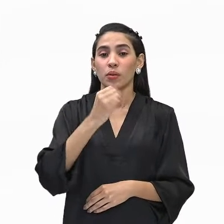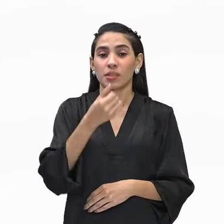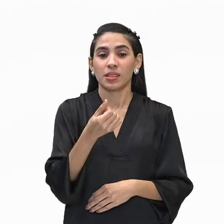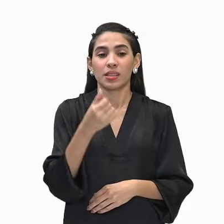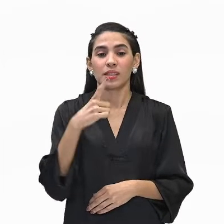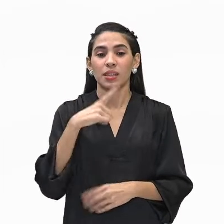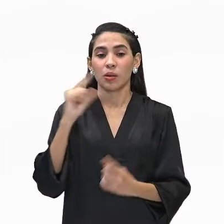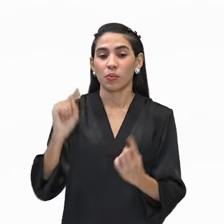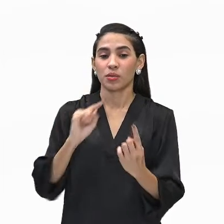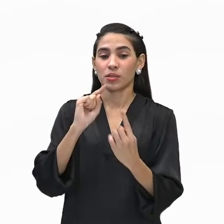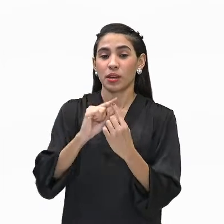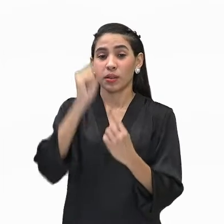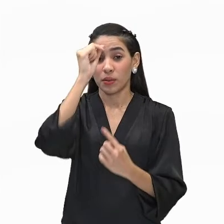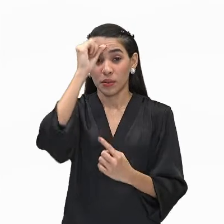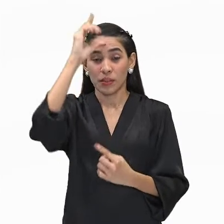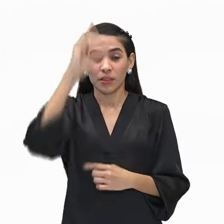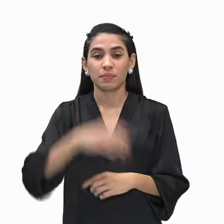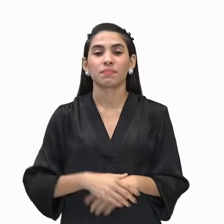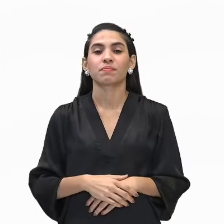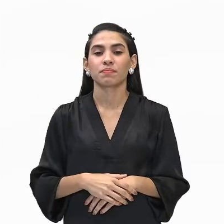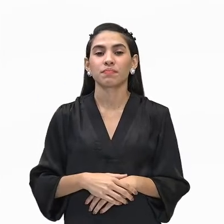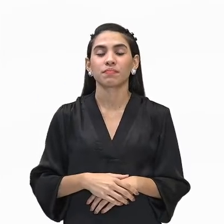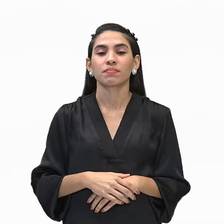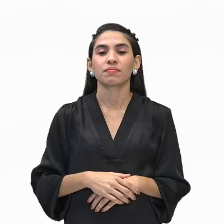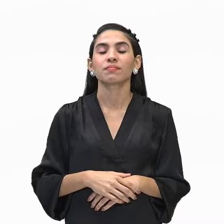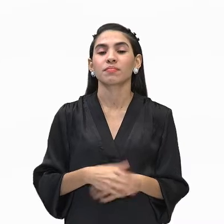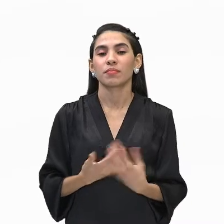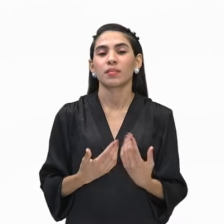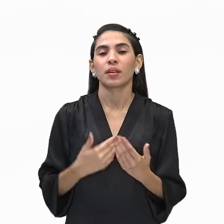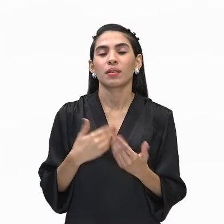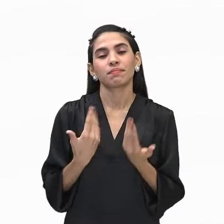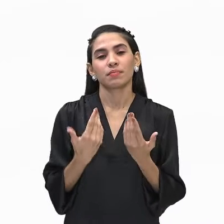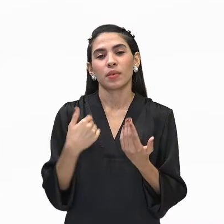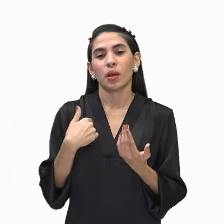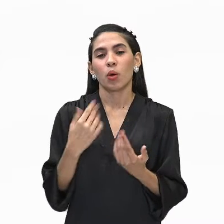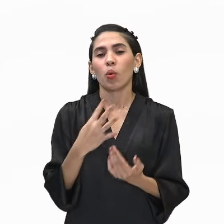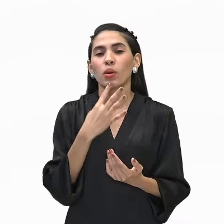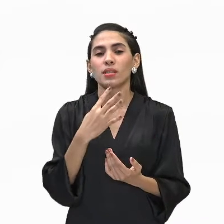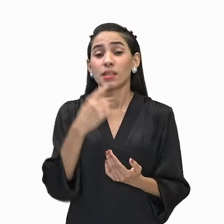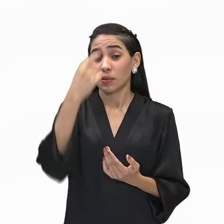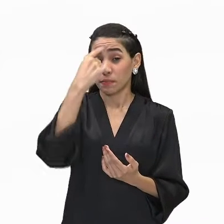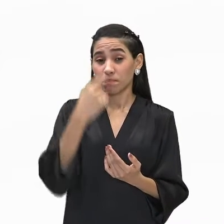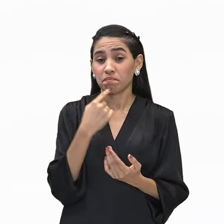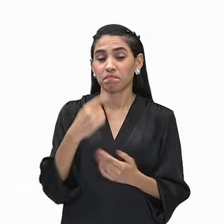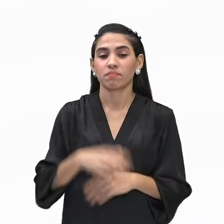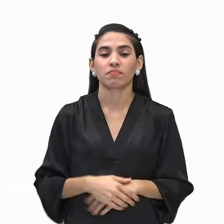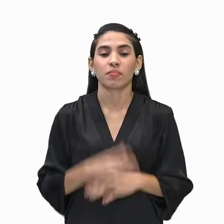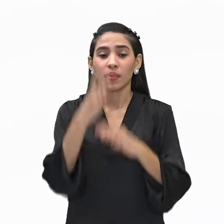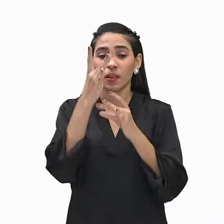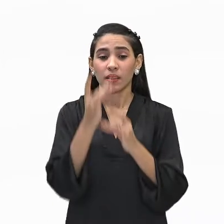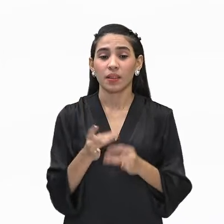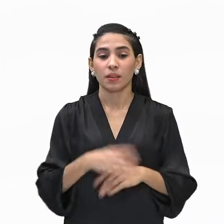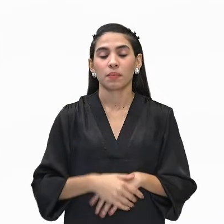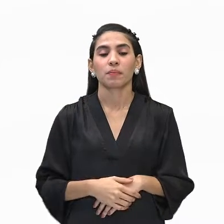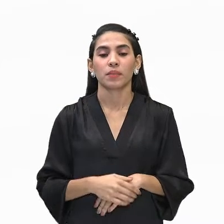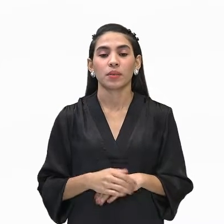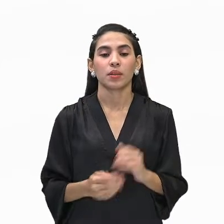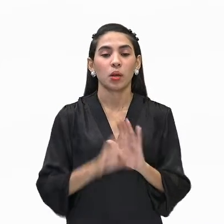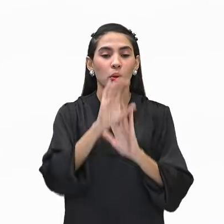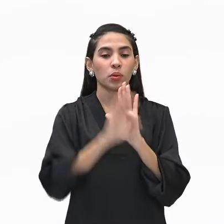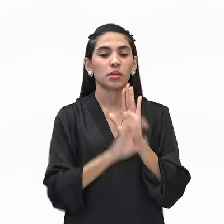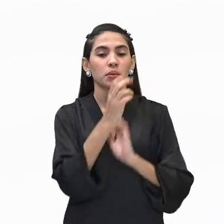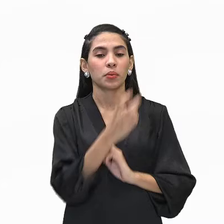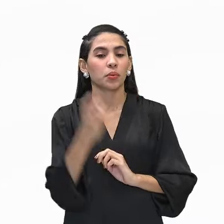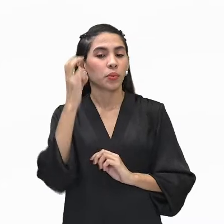objeto de conhecimento construindo a sua identidade. E no detalhamento nós temos o seguinte: conceito